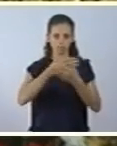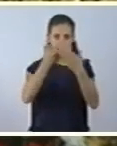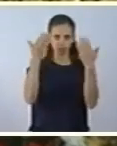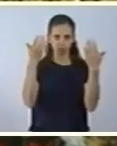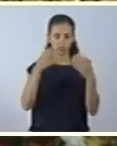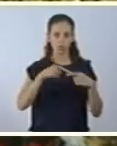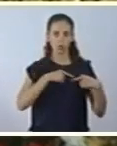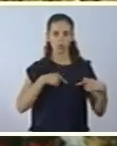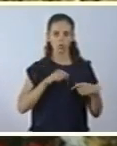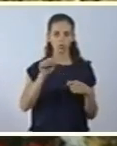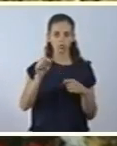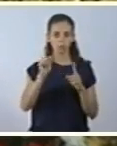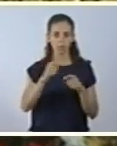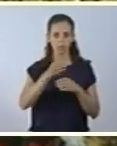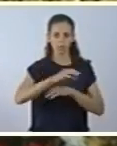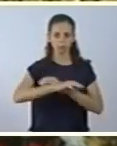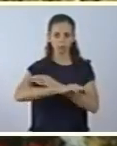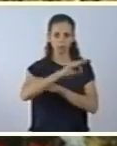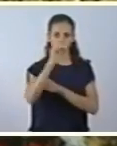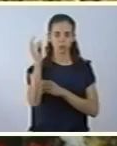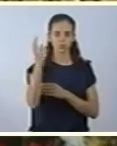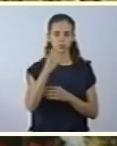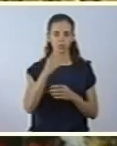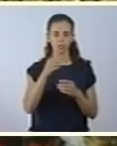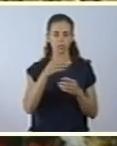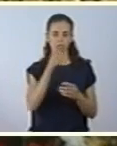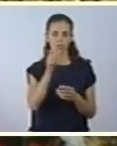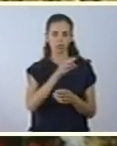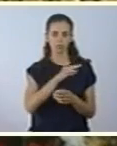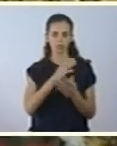vossos corações a estrela da manhã. Palavra do Senhor.